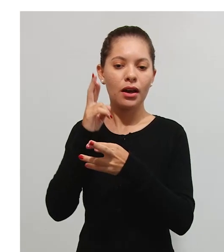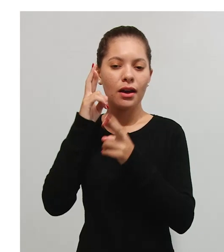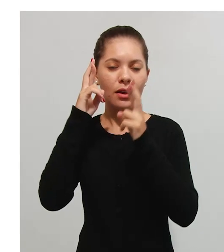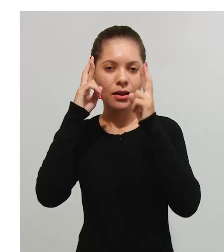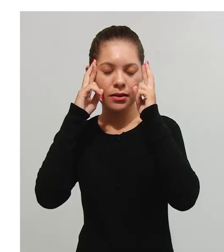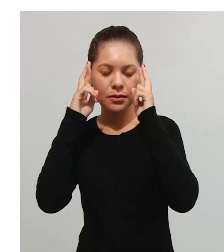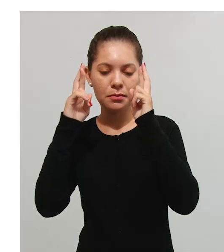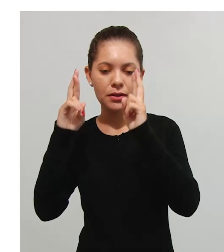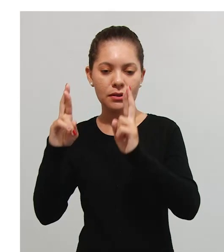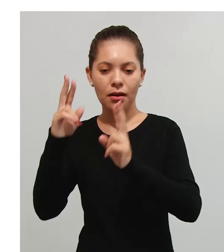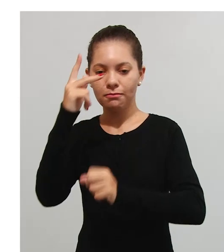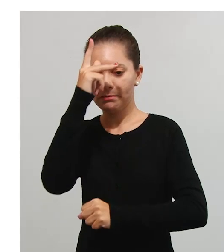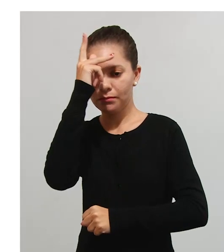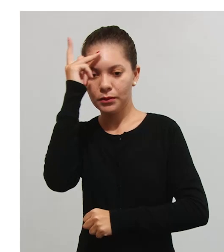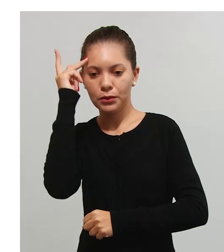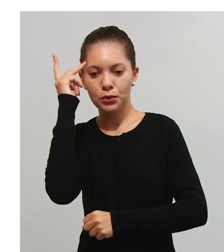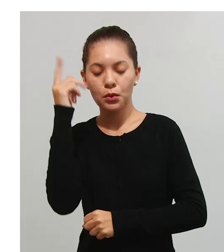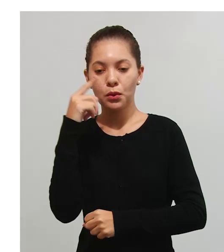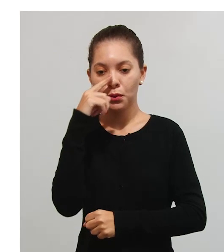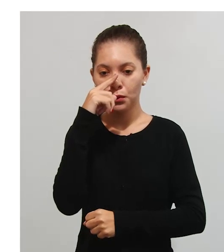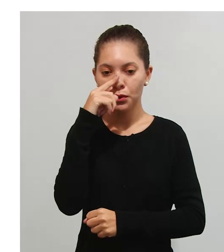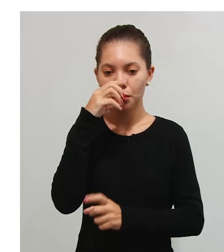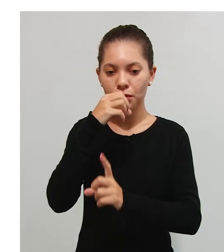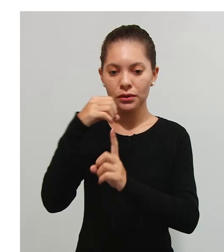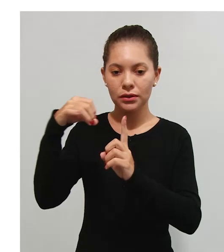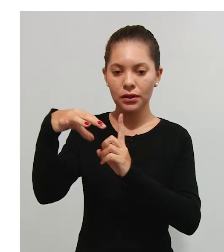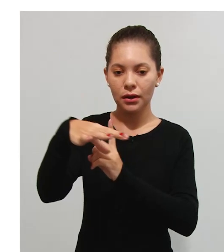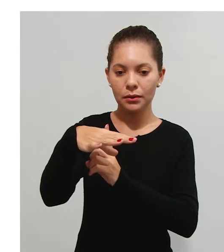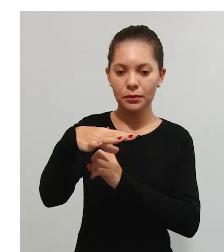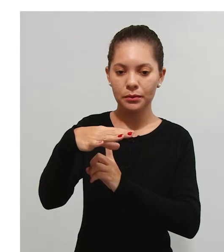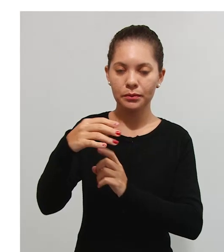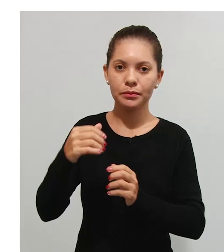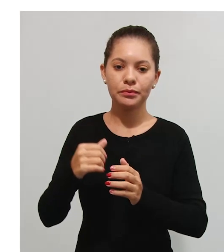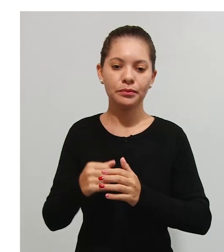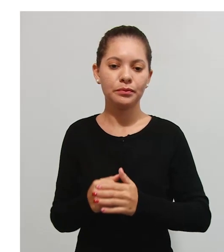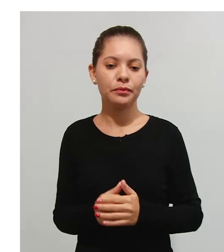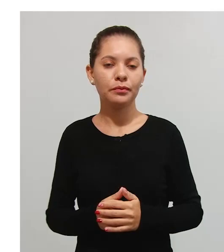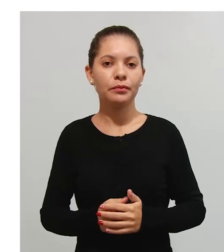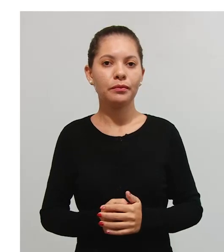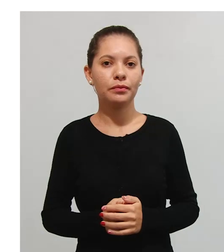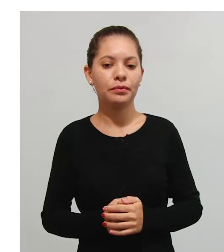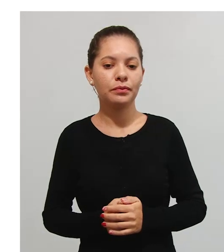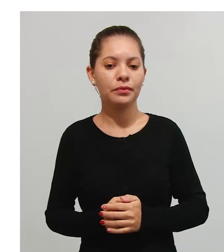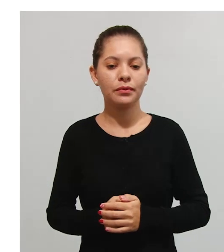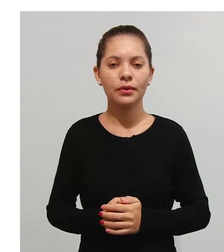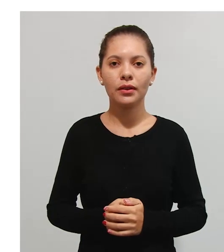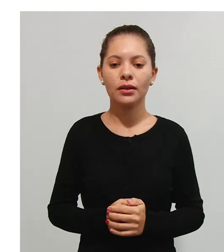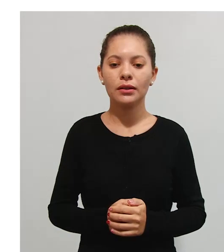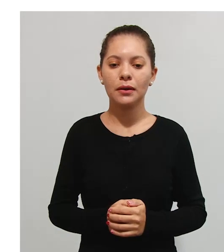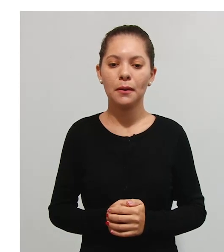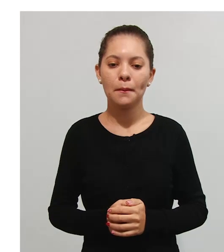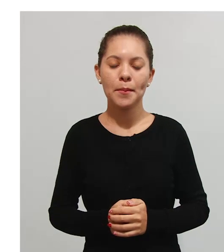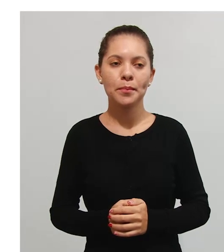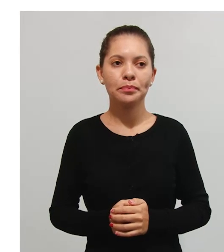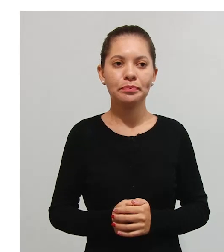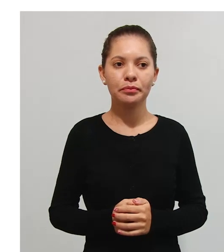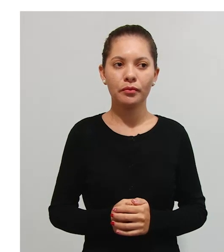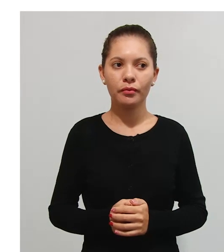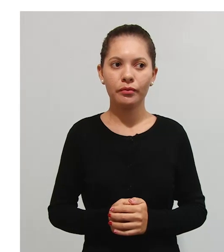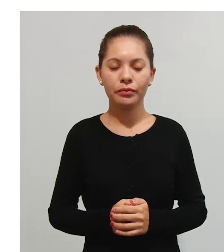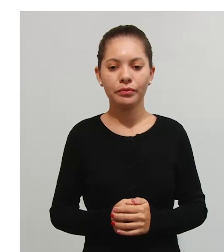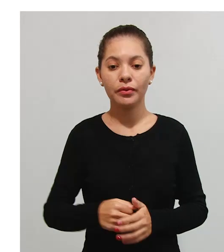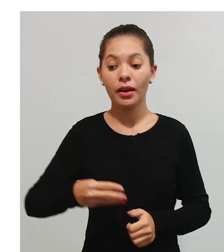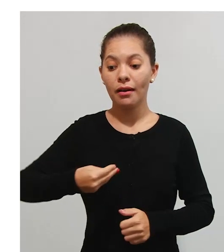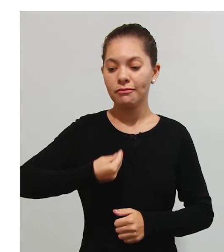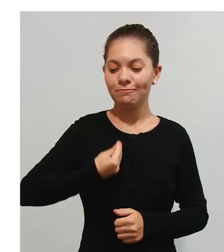visa respeitar as pessoas daquela situação de risco social e promovê-las, ou seja, tirá-las de uma condição